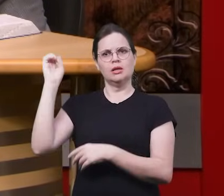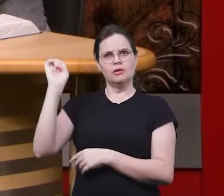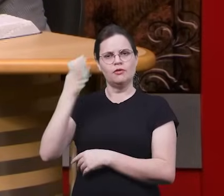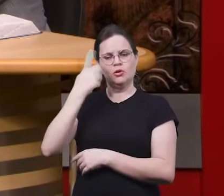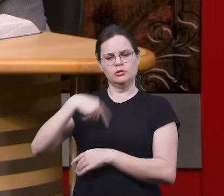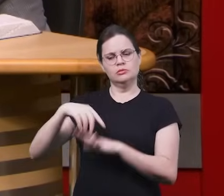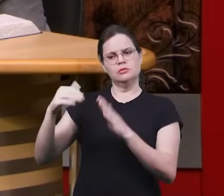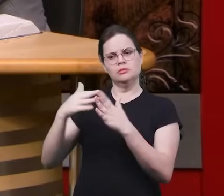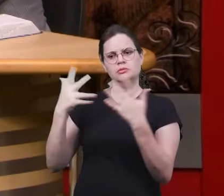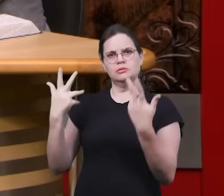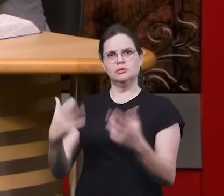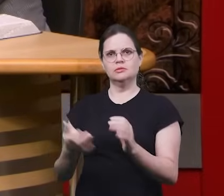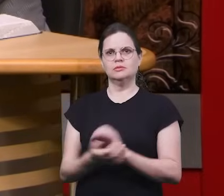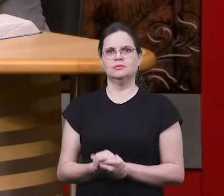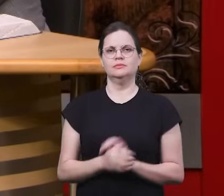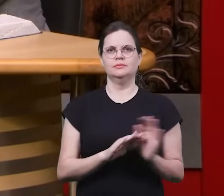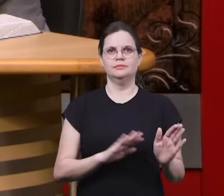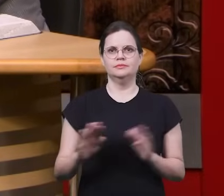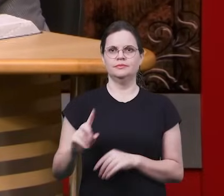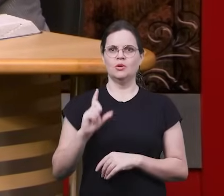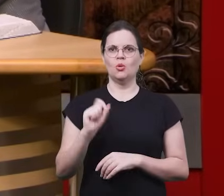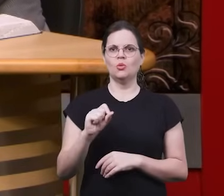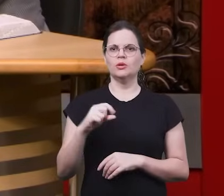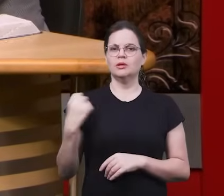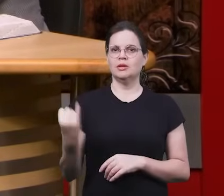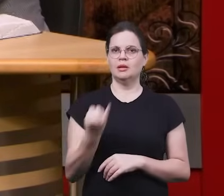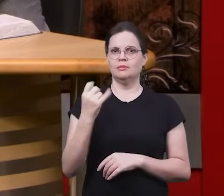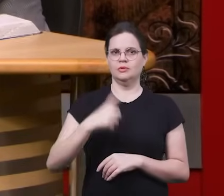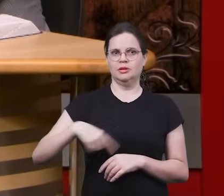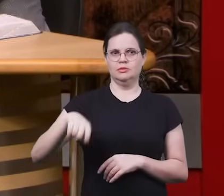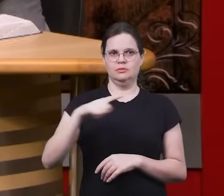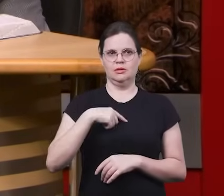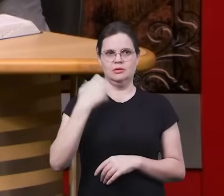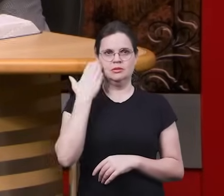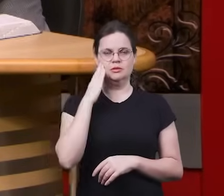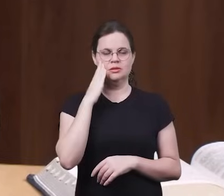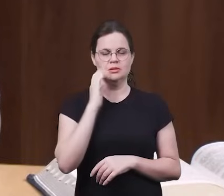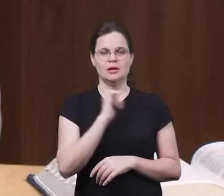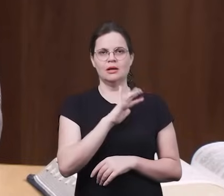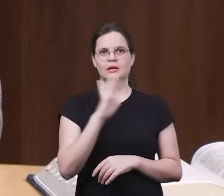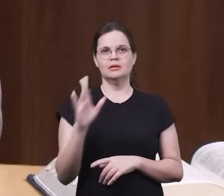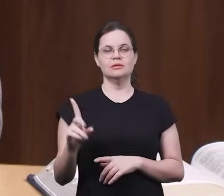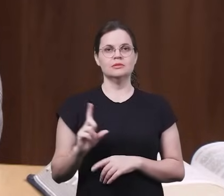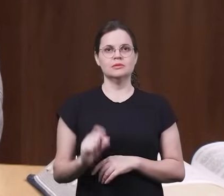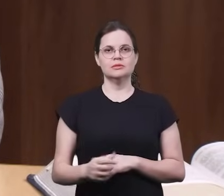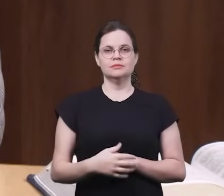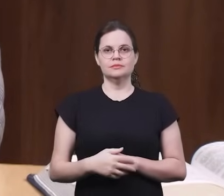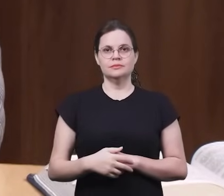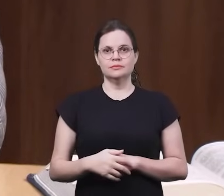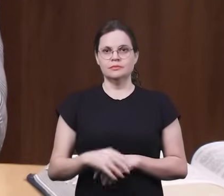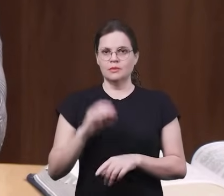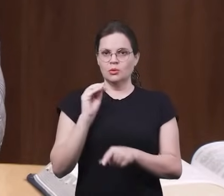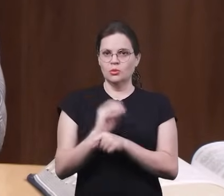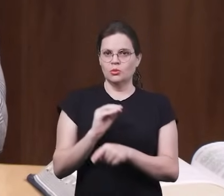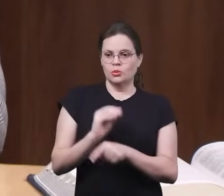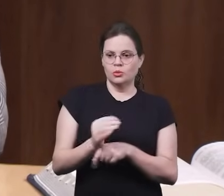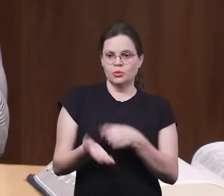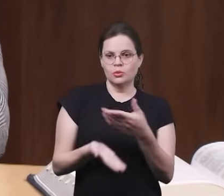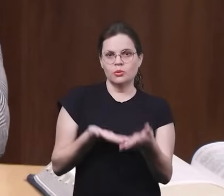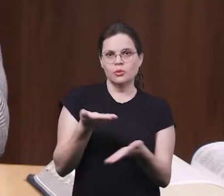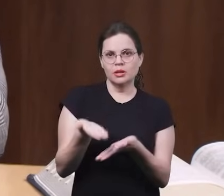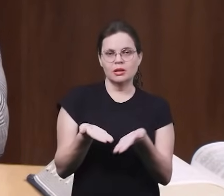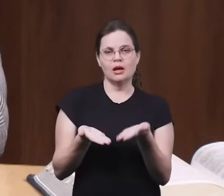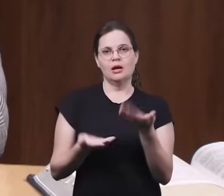nós estamos... o que é importante para nós, Francisco e Guilherme, é que o apacentar